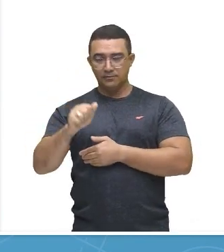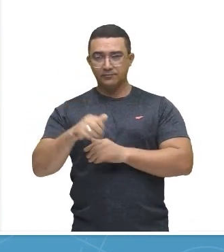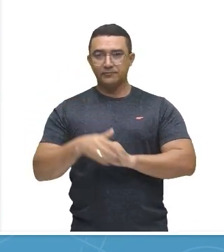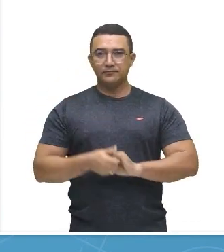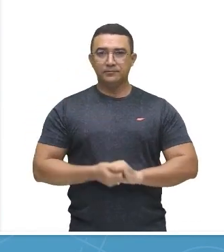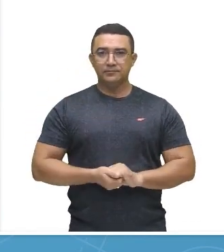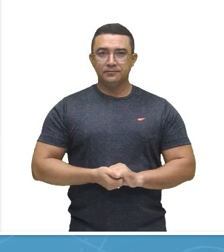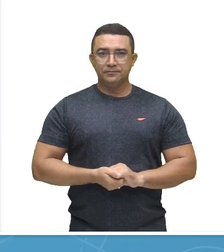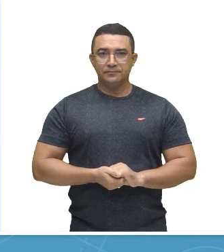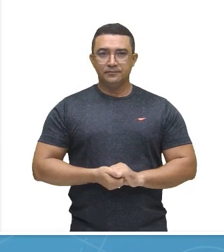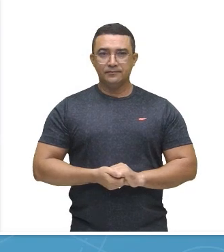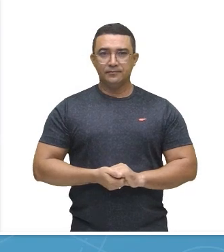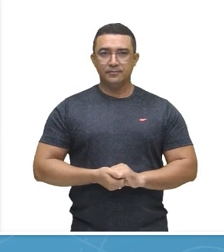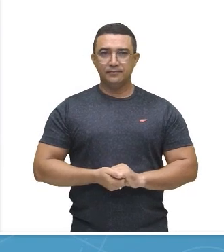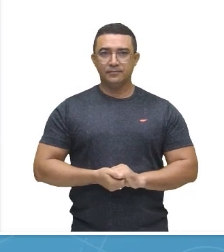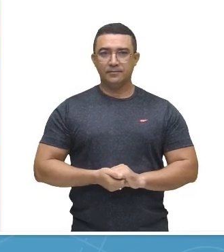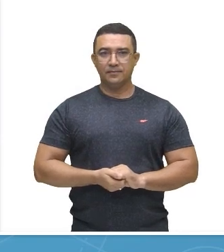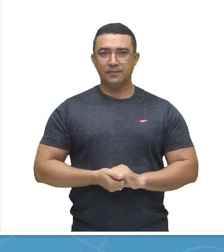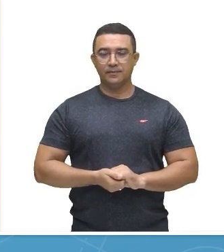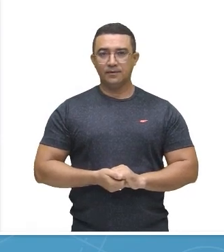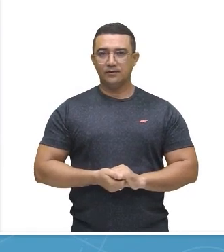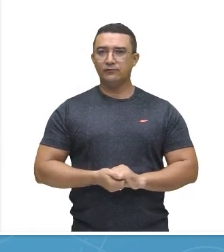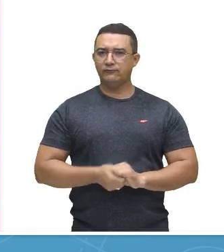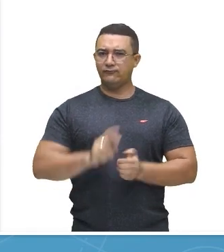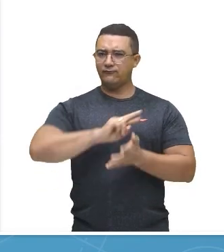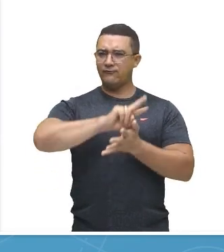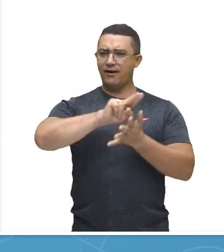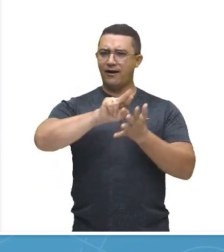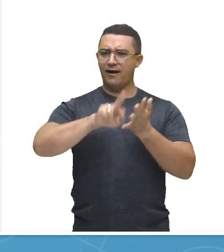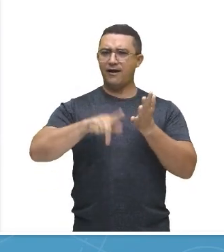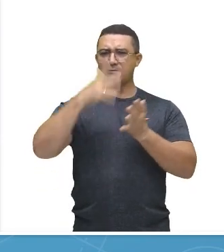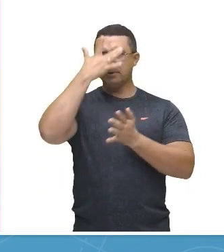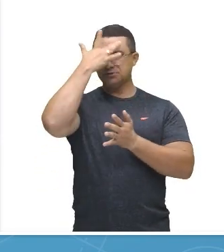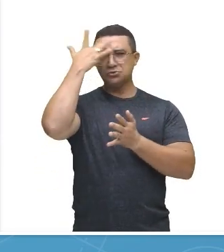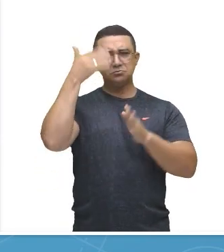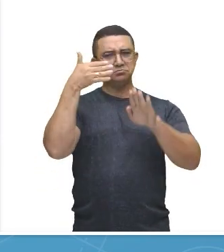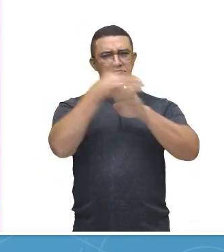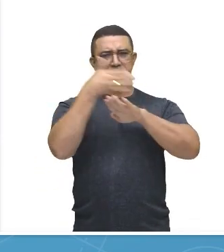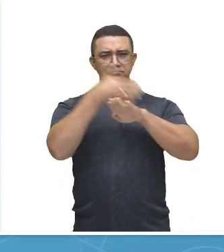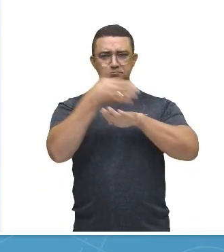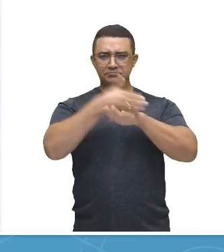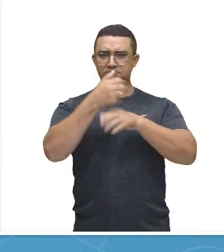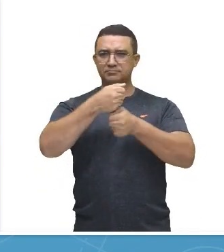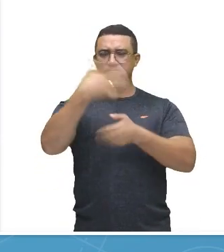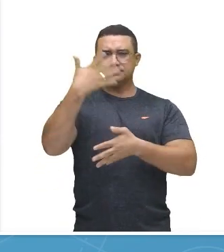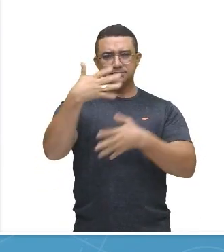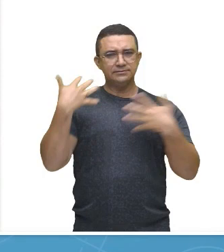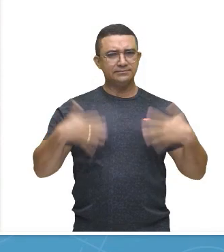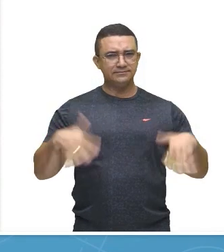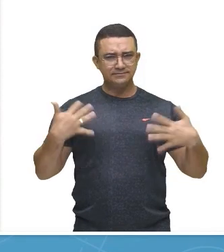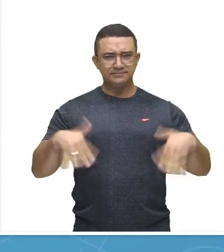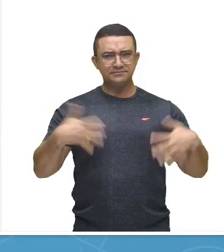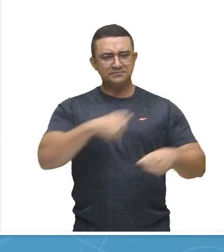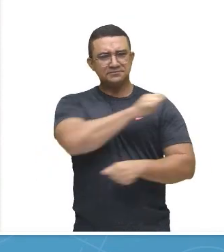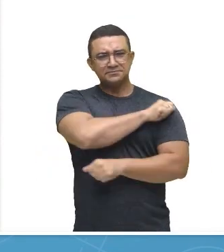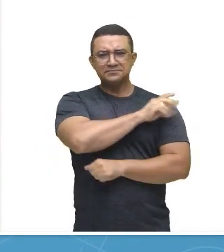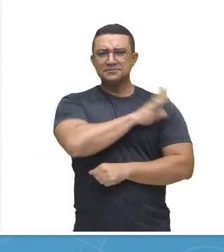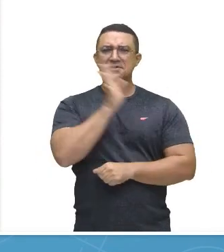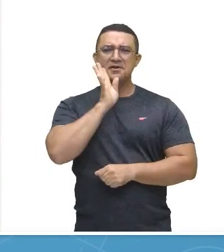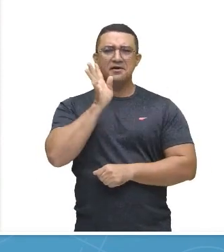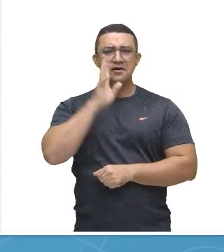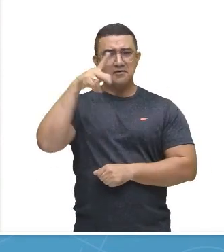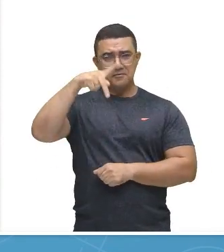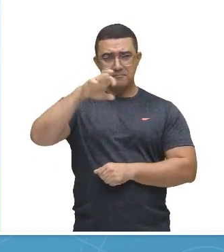letra C. E aqui, muita gente aqui, a escola João Alberto. Gente, quanta participação bacana. É o